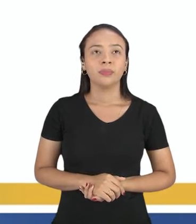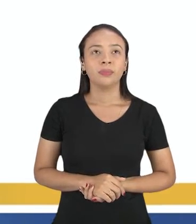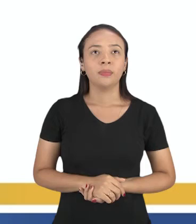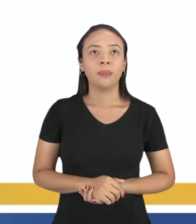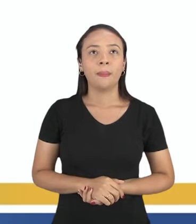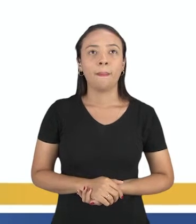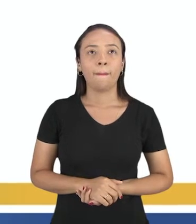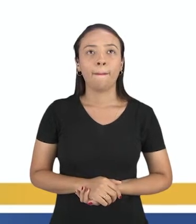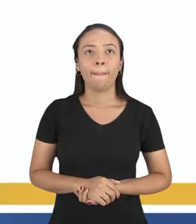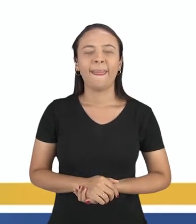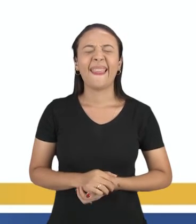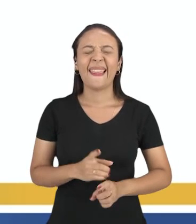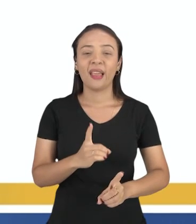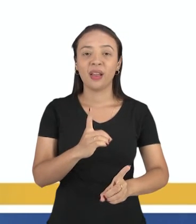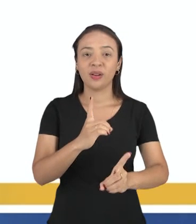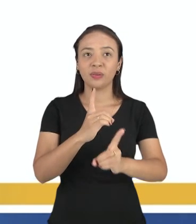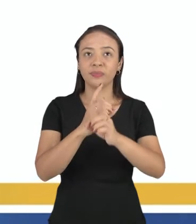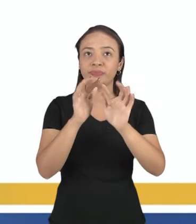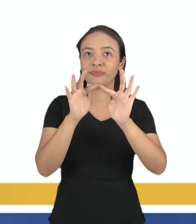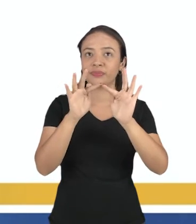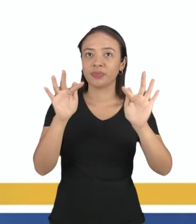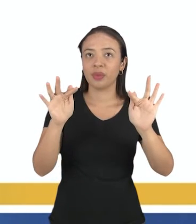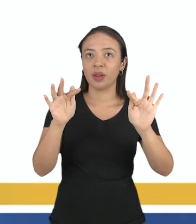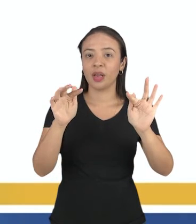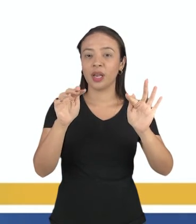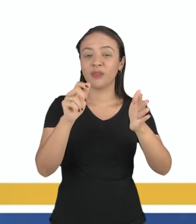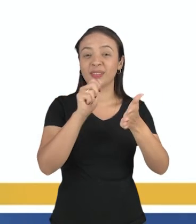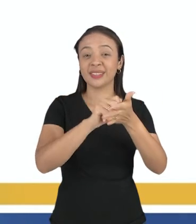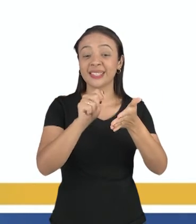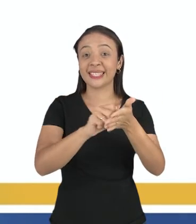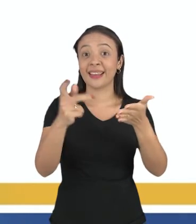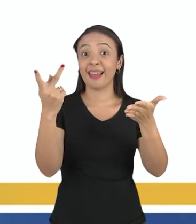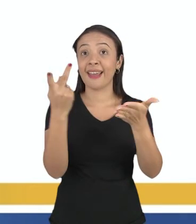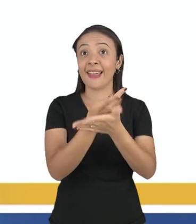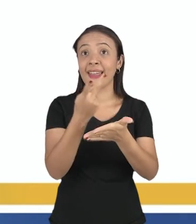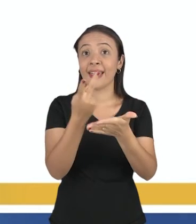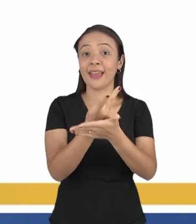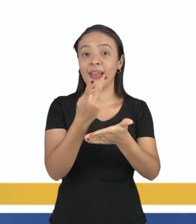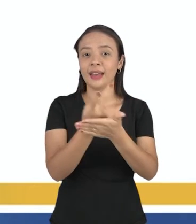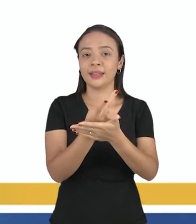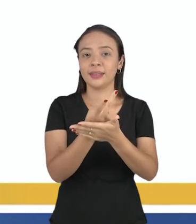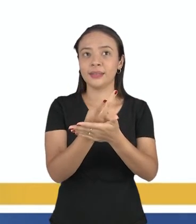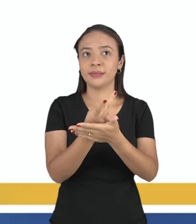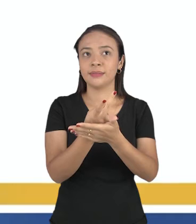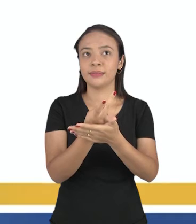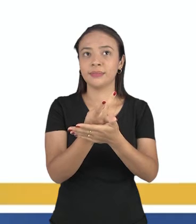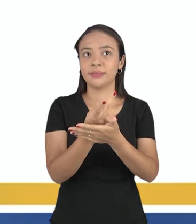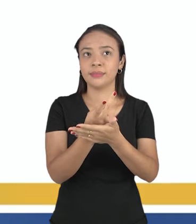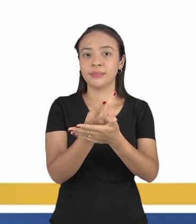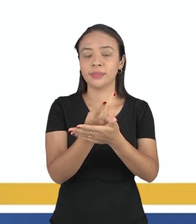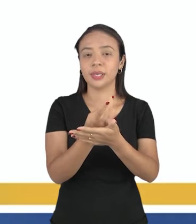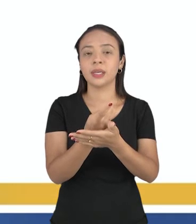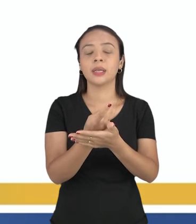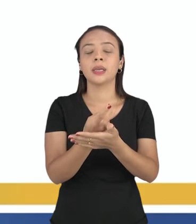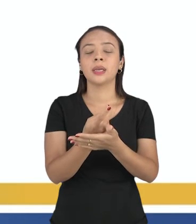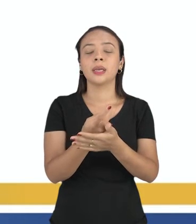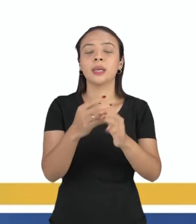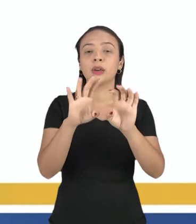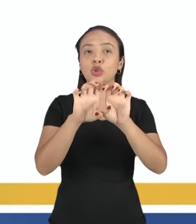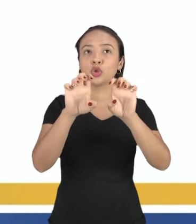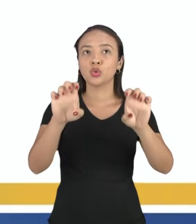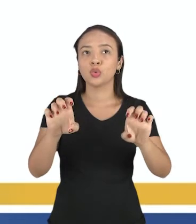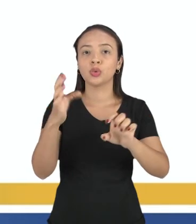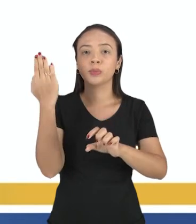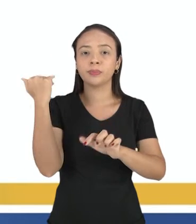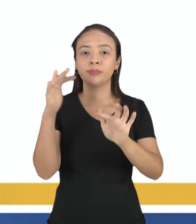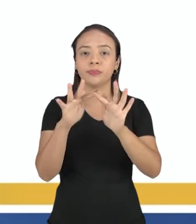Gente, identifique a sentença que não foi escrita corretamente de acordo com a estrutura do Simple Past. Dessas sentenças